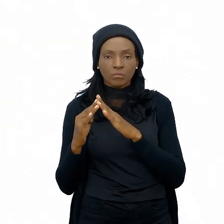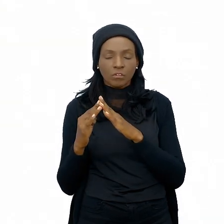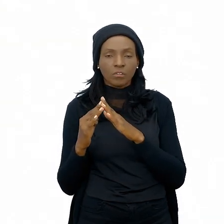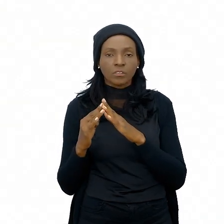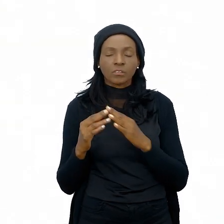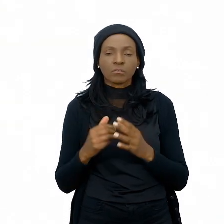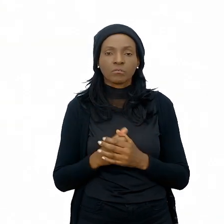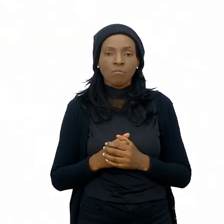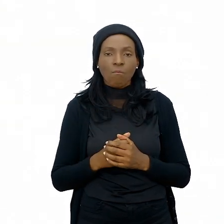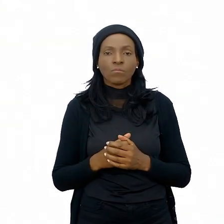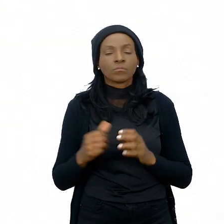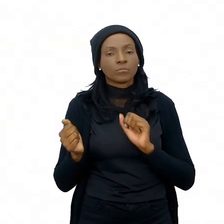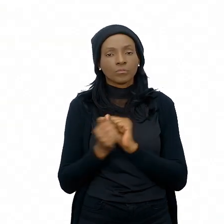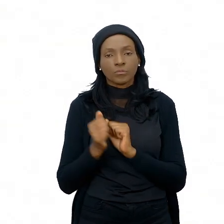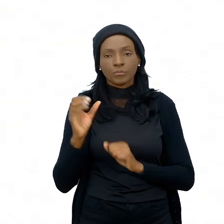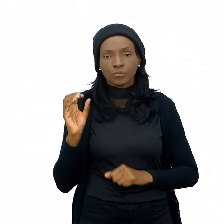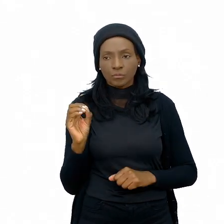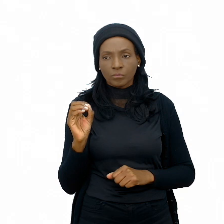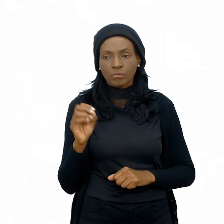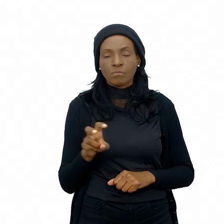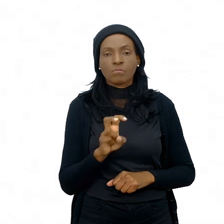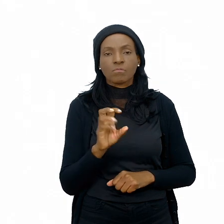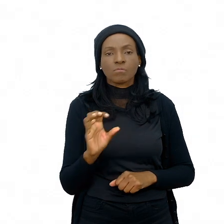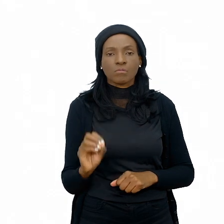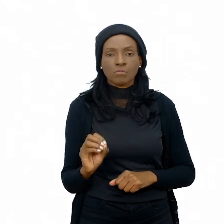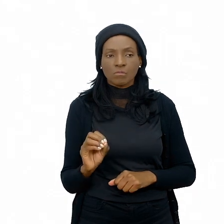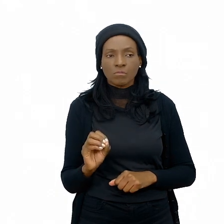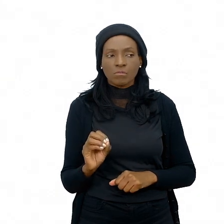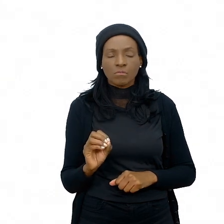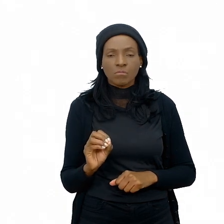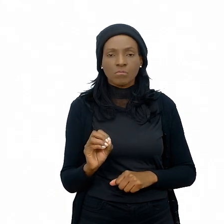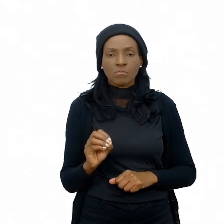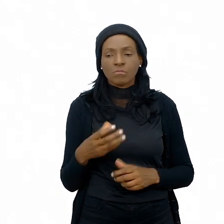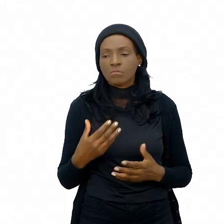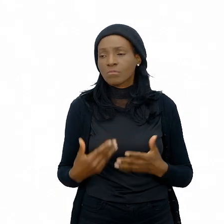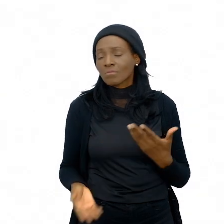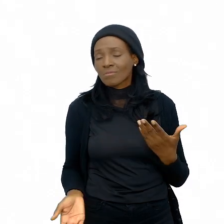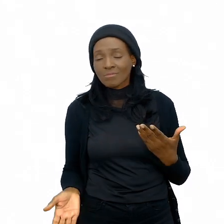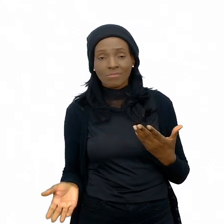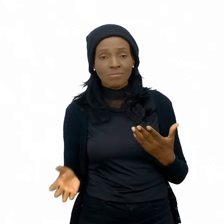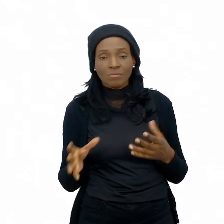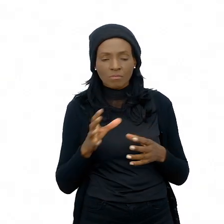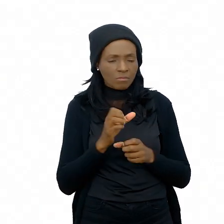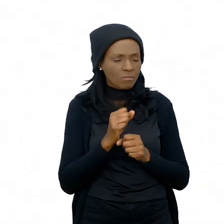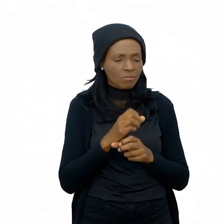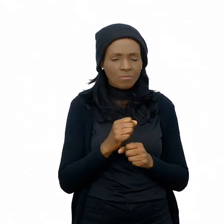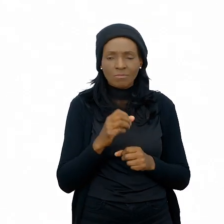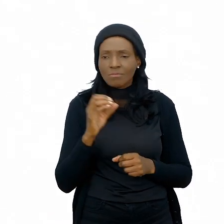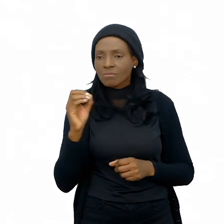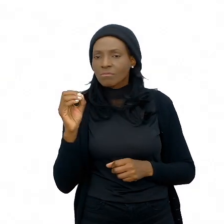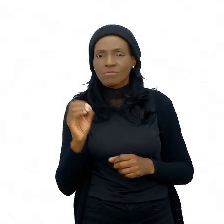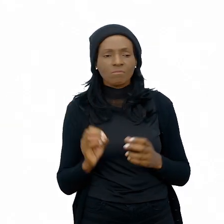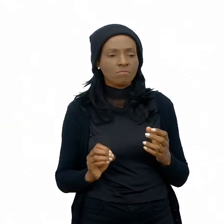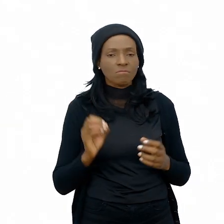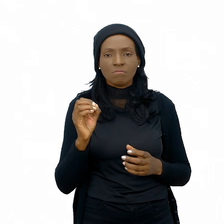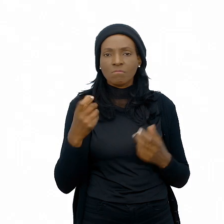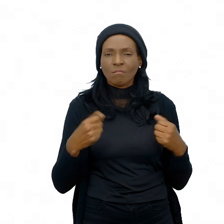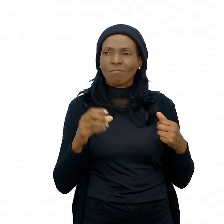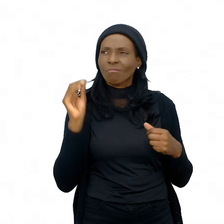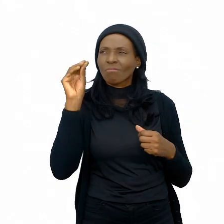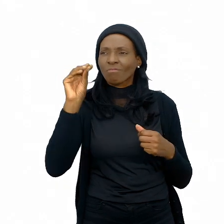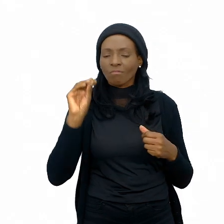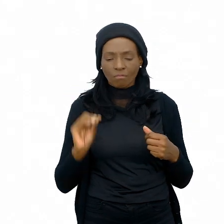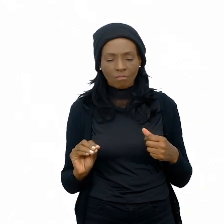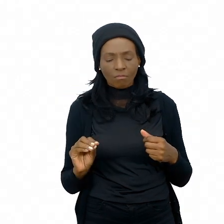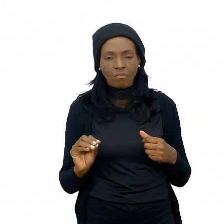com o zero. 50, aí ao invés dele, ele perde o controle de zeros que ele deveria colocar, aí ele coloca